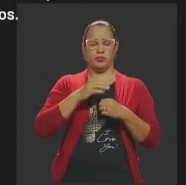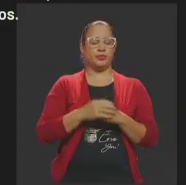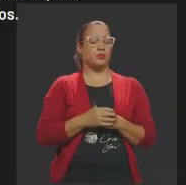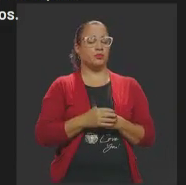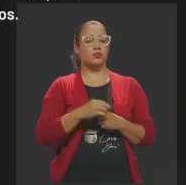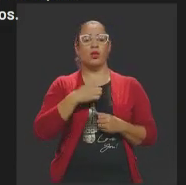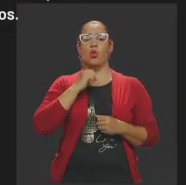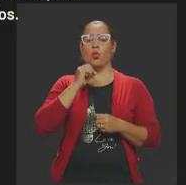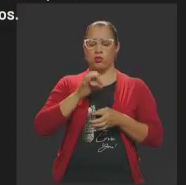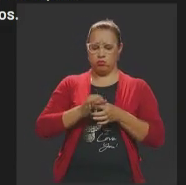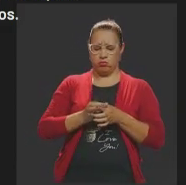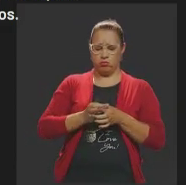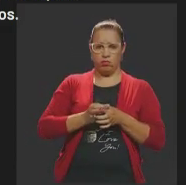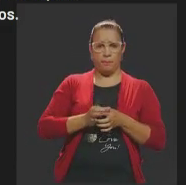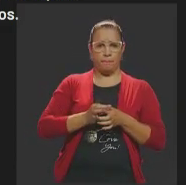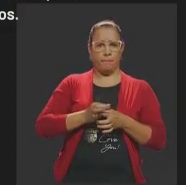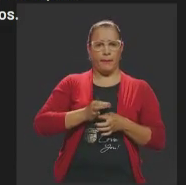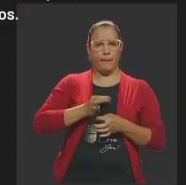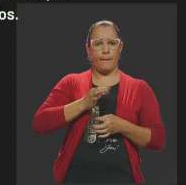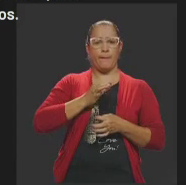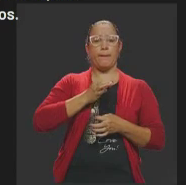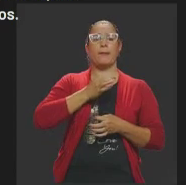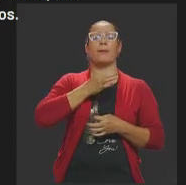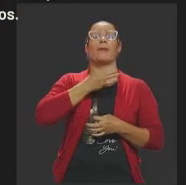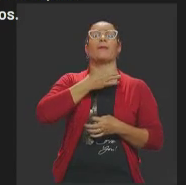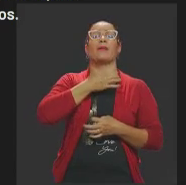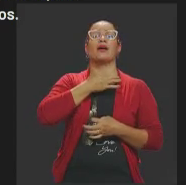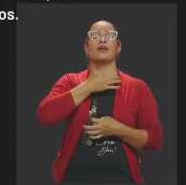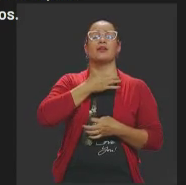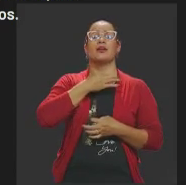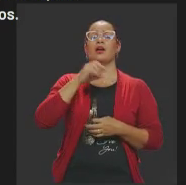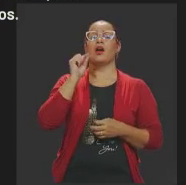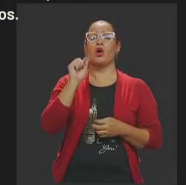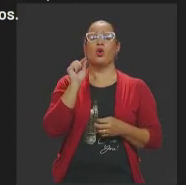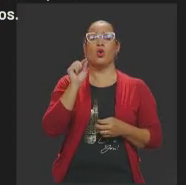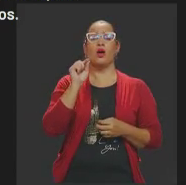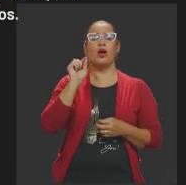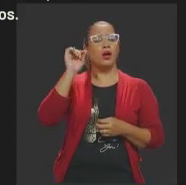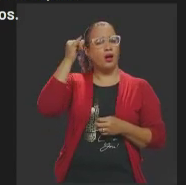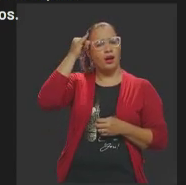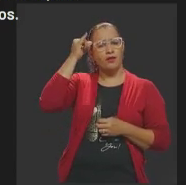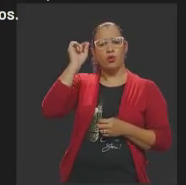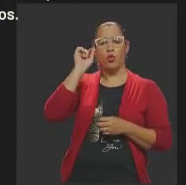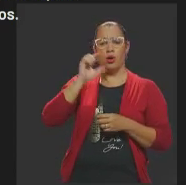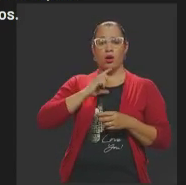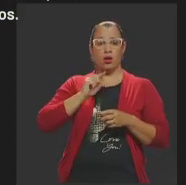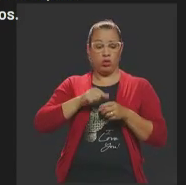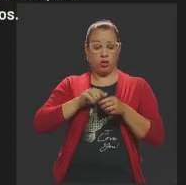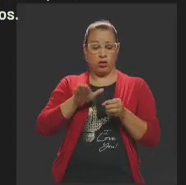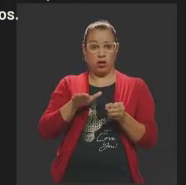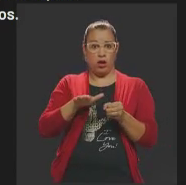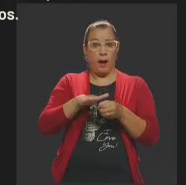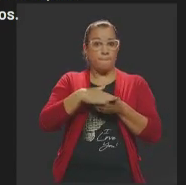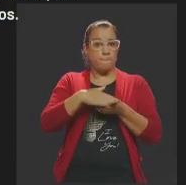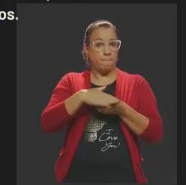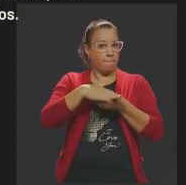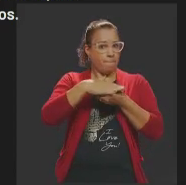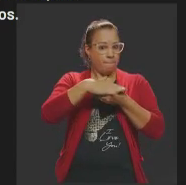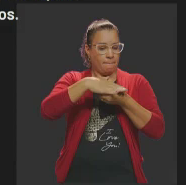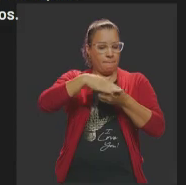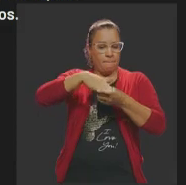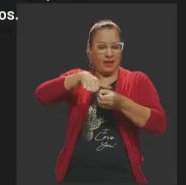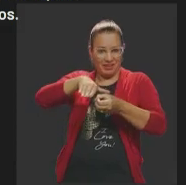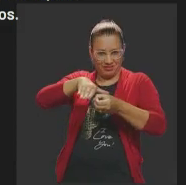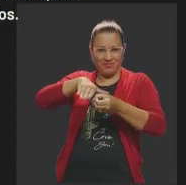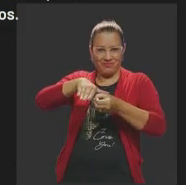Esse reforço de anéis cartilaginosos é para impedir que a traqueia se feche. Então, são